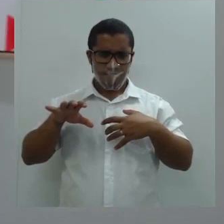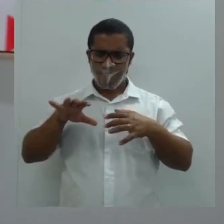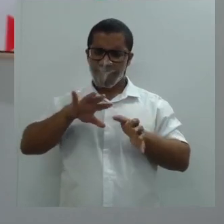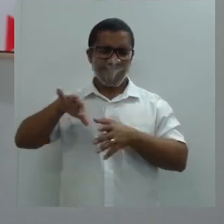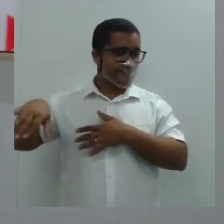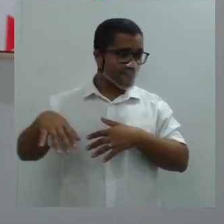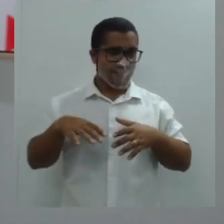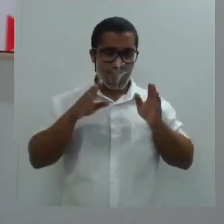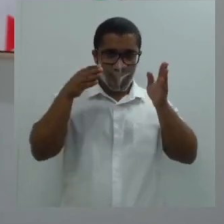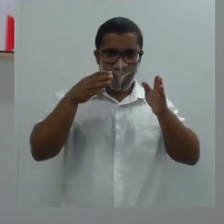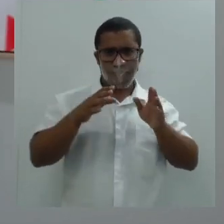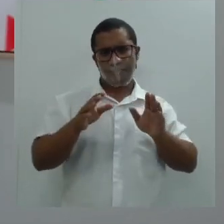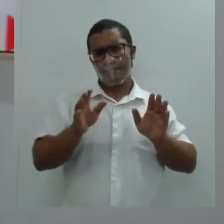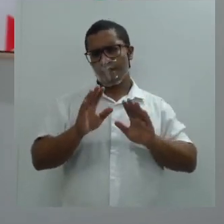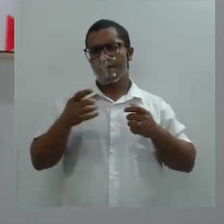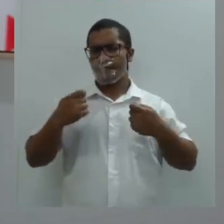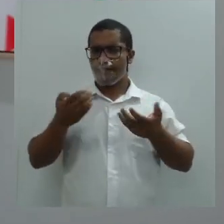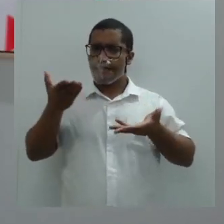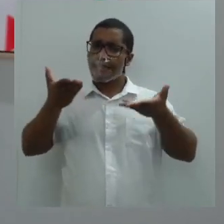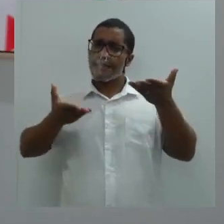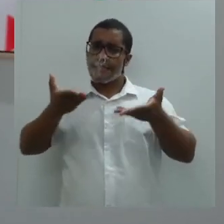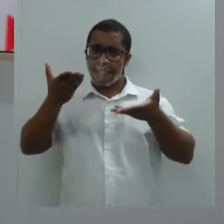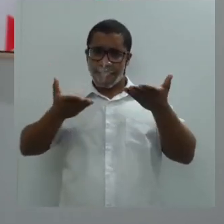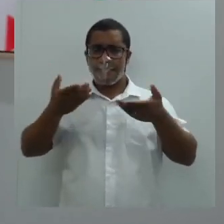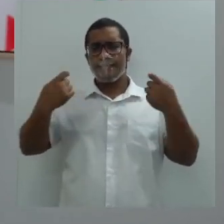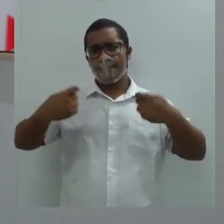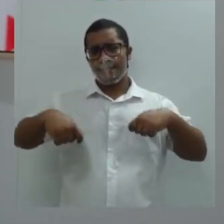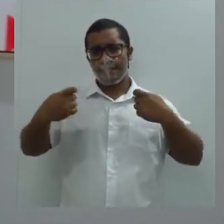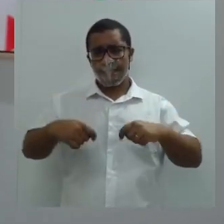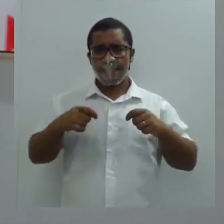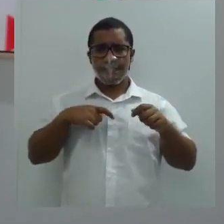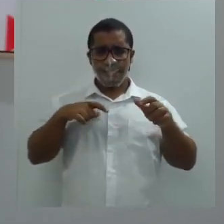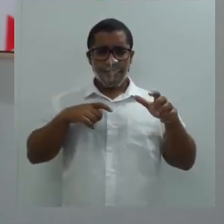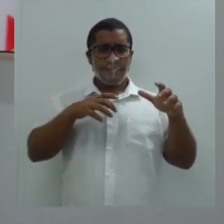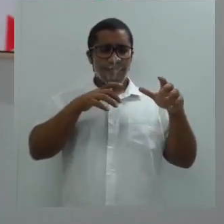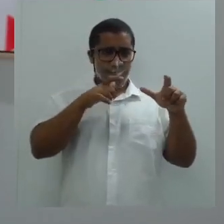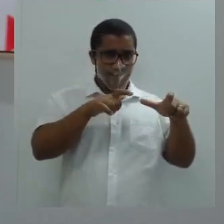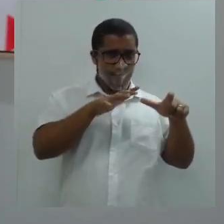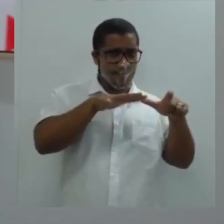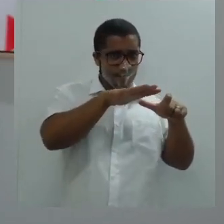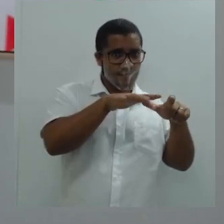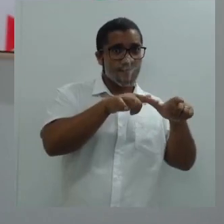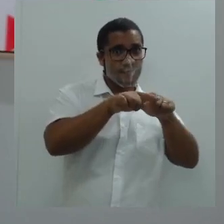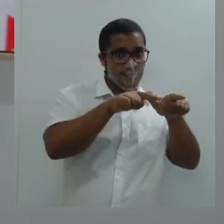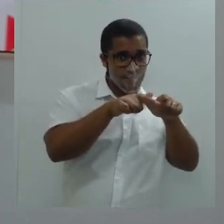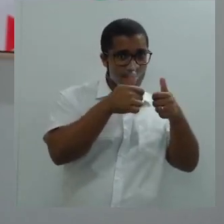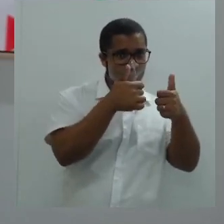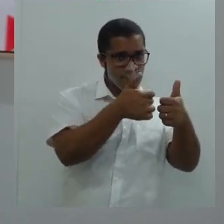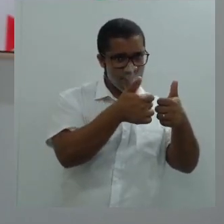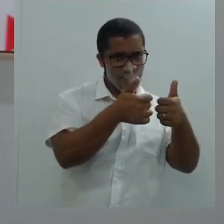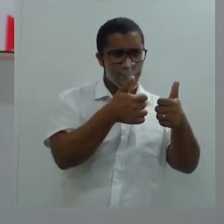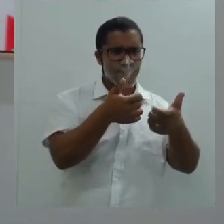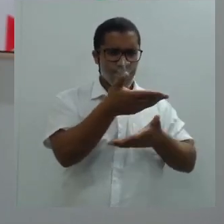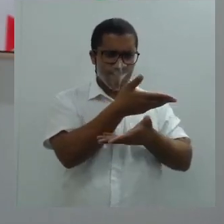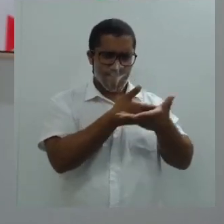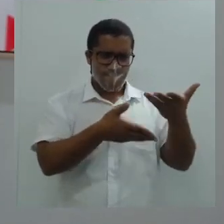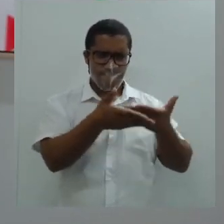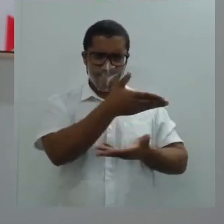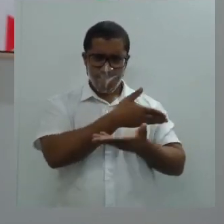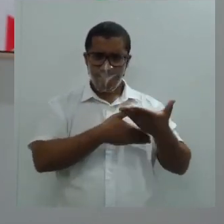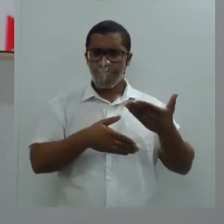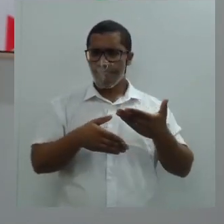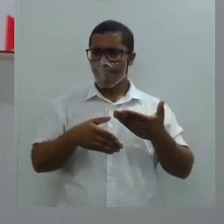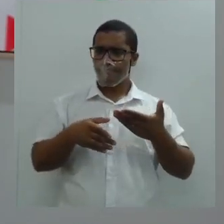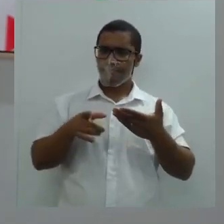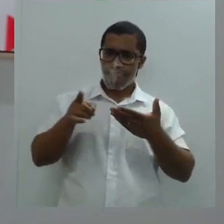ser equilibrado, né, nesses setores de trabalho com o nosso relacionamento com o nosso colega dentro do